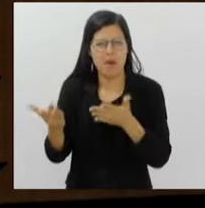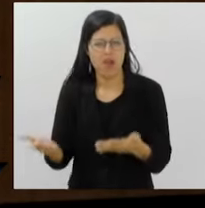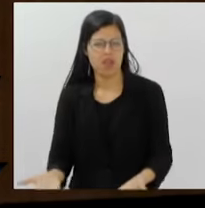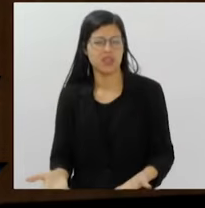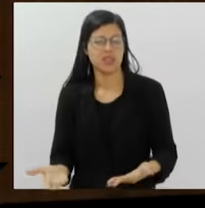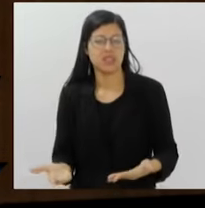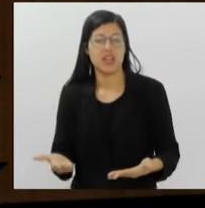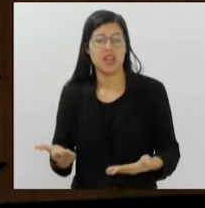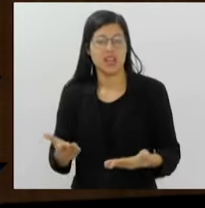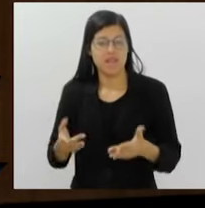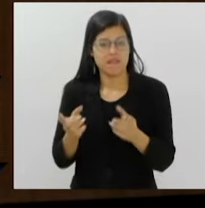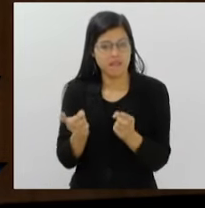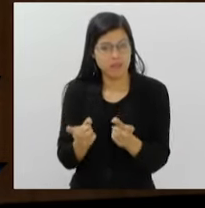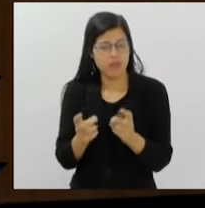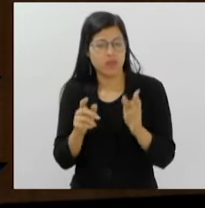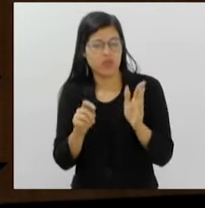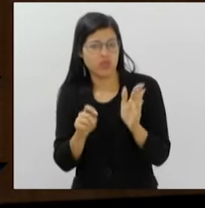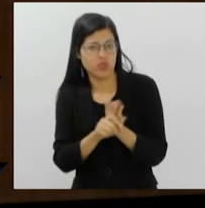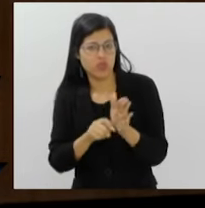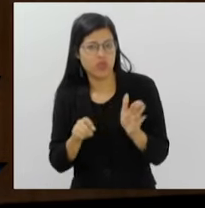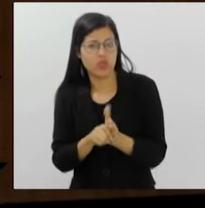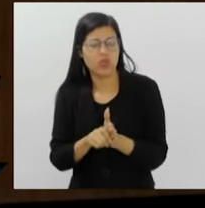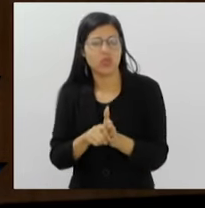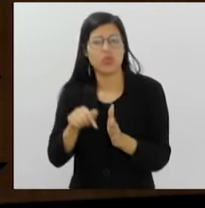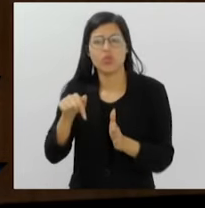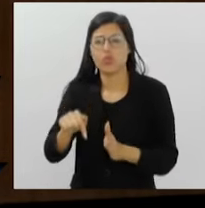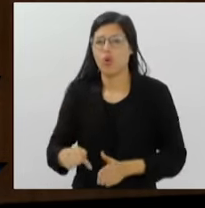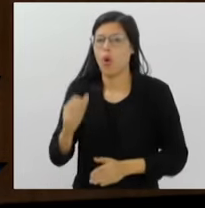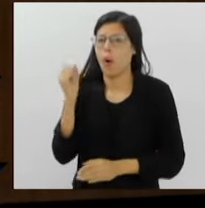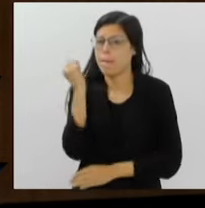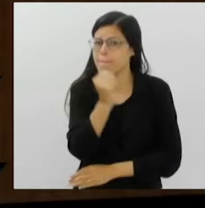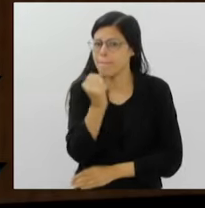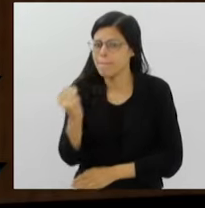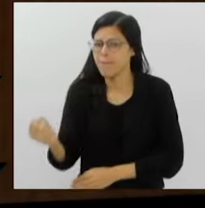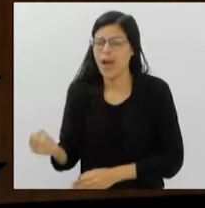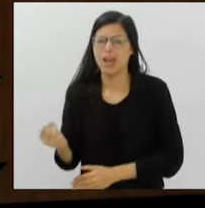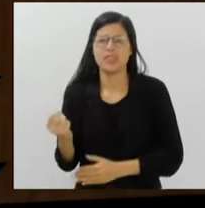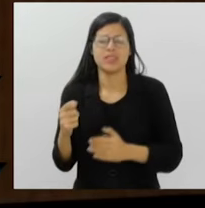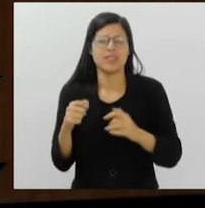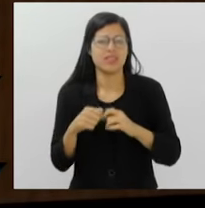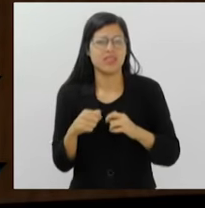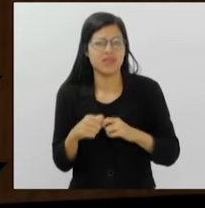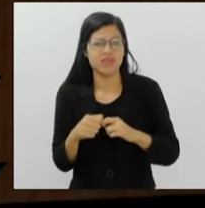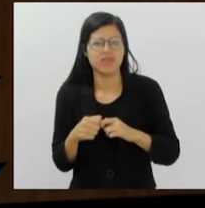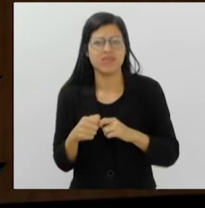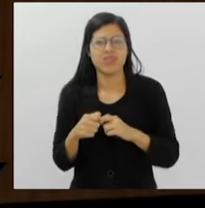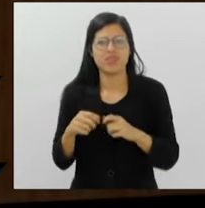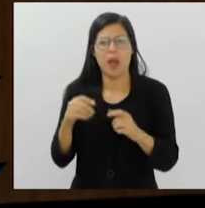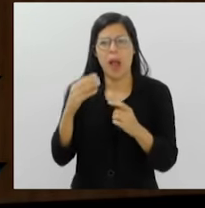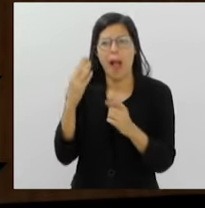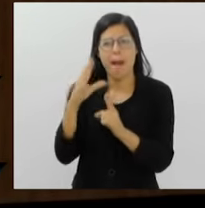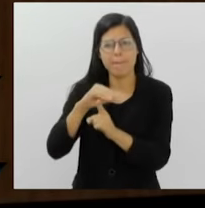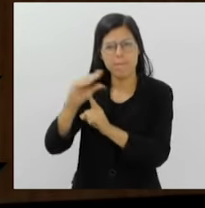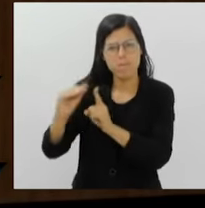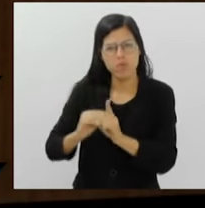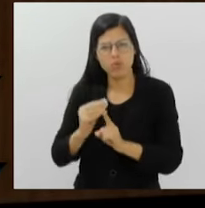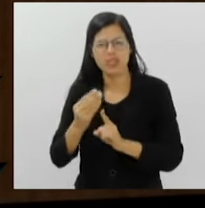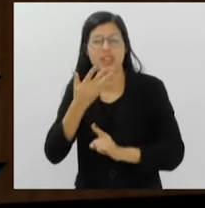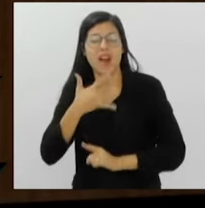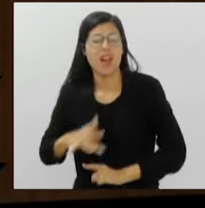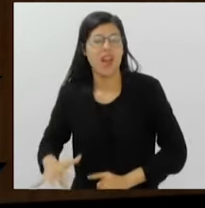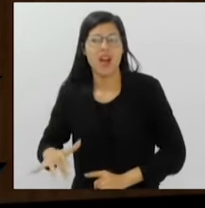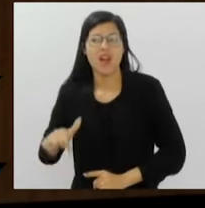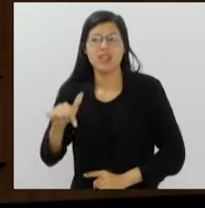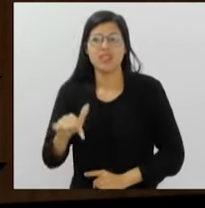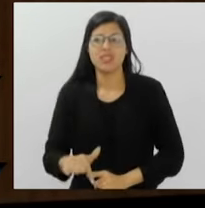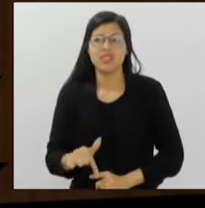traficantes, homicidas, pedófilos, com progressão de regime, sendo beneficiados, às vezes, na